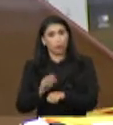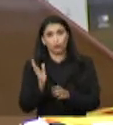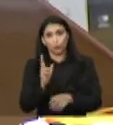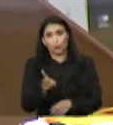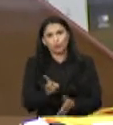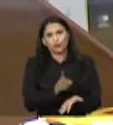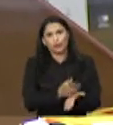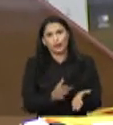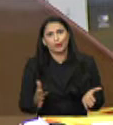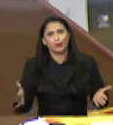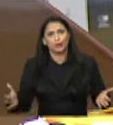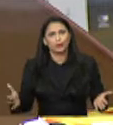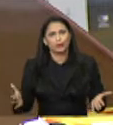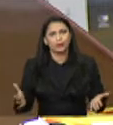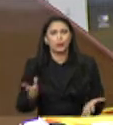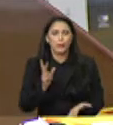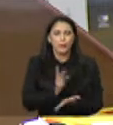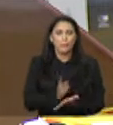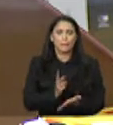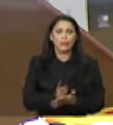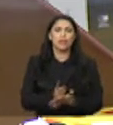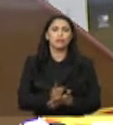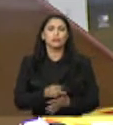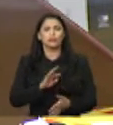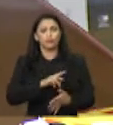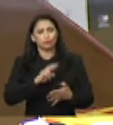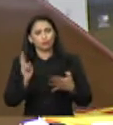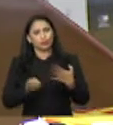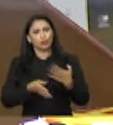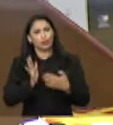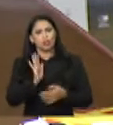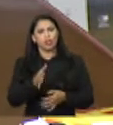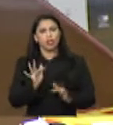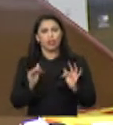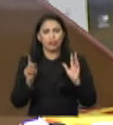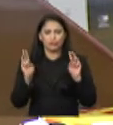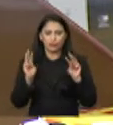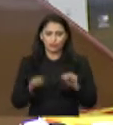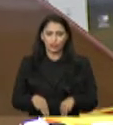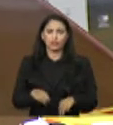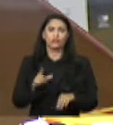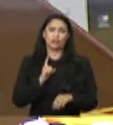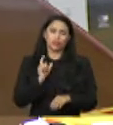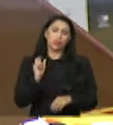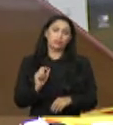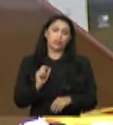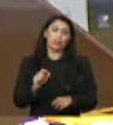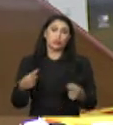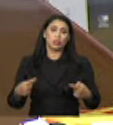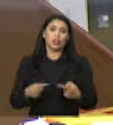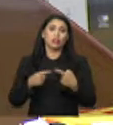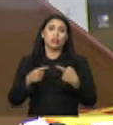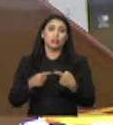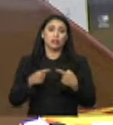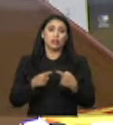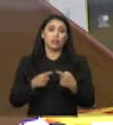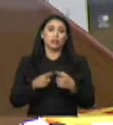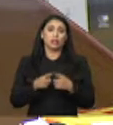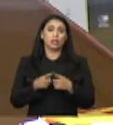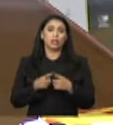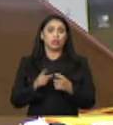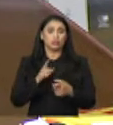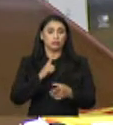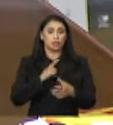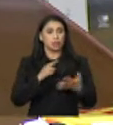tramitando ainda que a coisa julgada desse tipo de sentença penal não possui eficácia absoluta dentro da lógica do princípio da independência